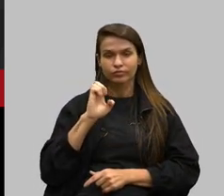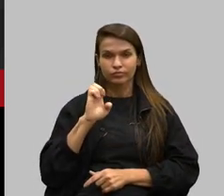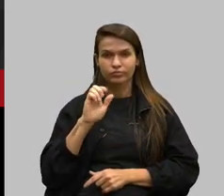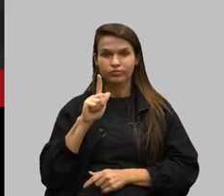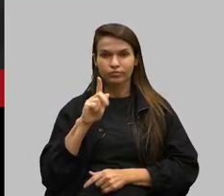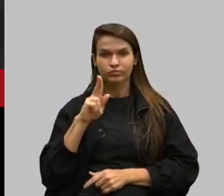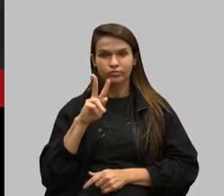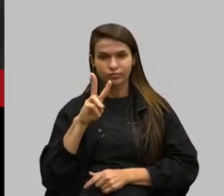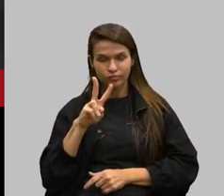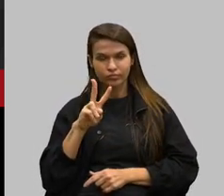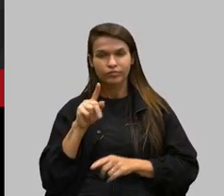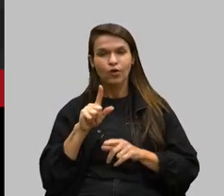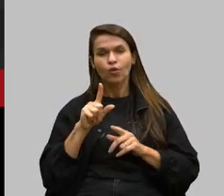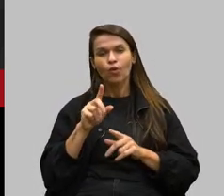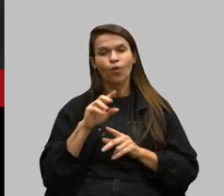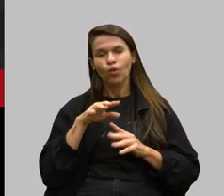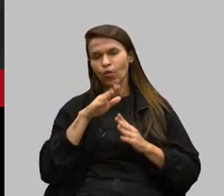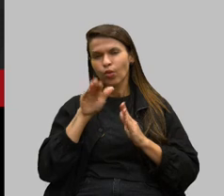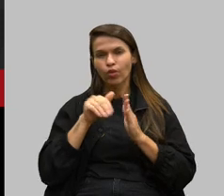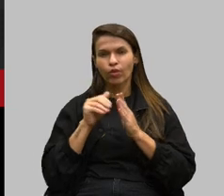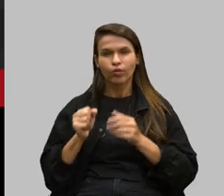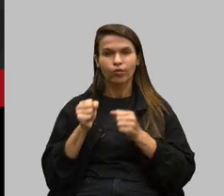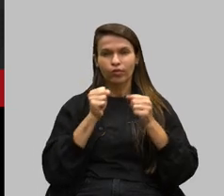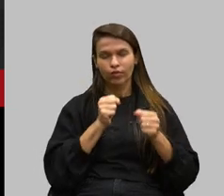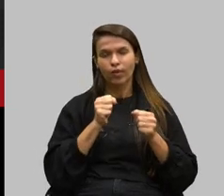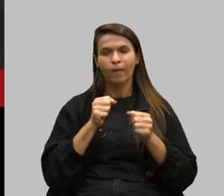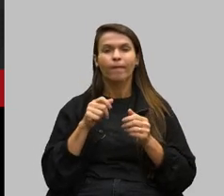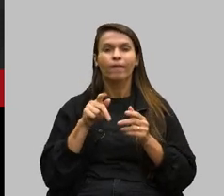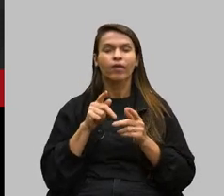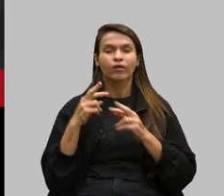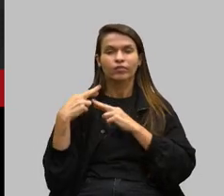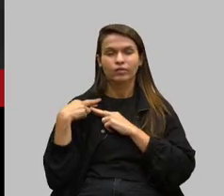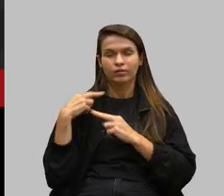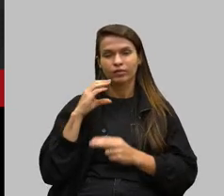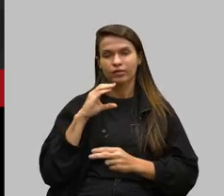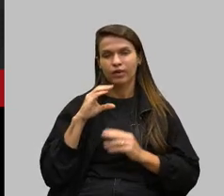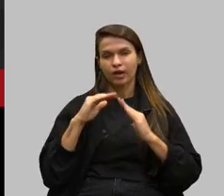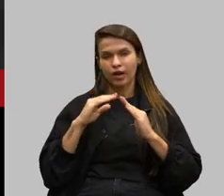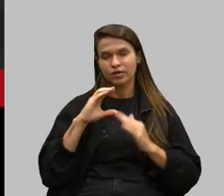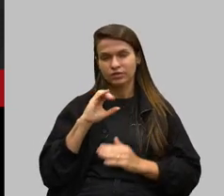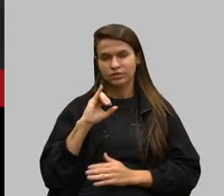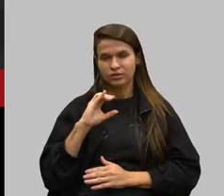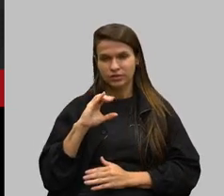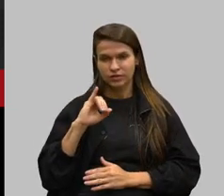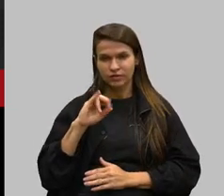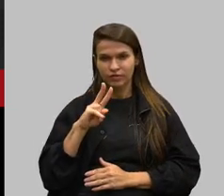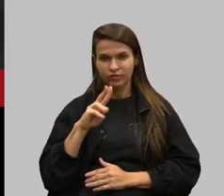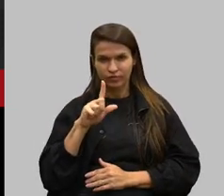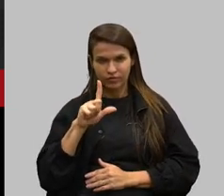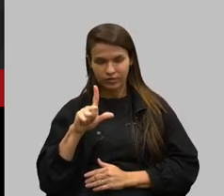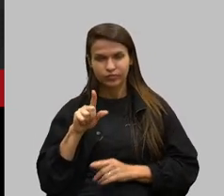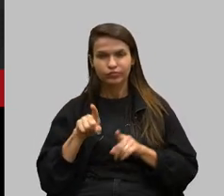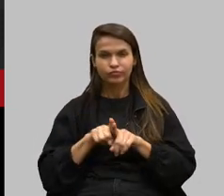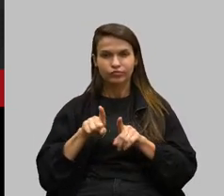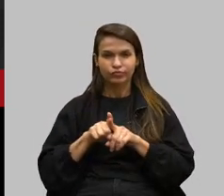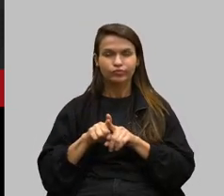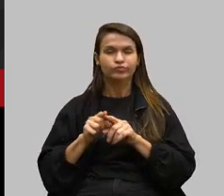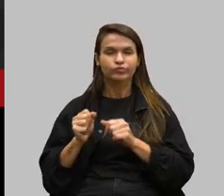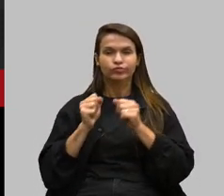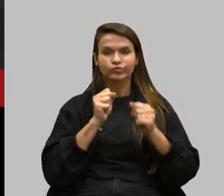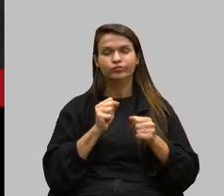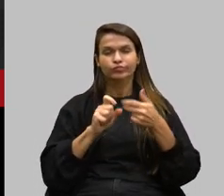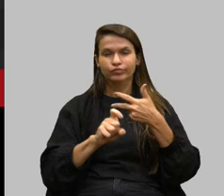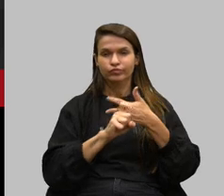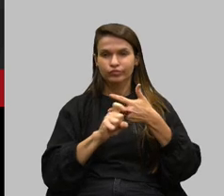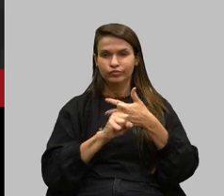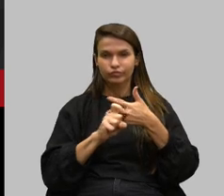os demais poderes ficam com a Casa Civil coordenar a articulação do Poder Executivo com o governo federal e com